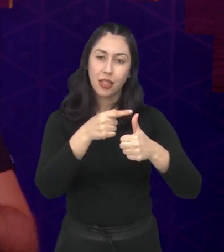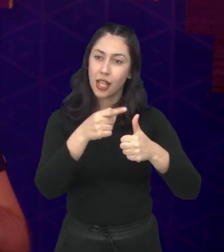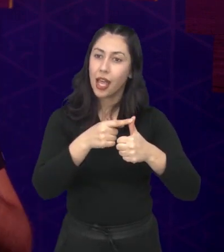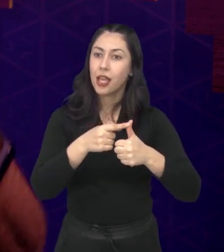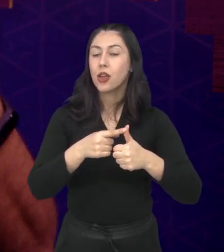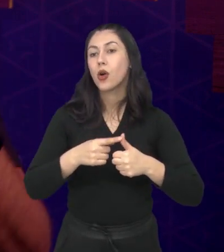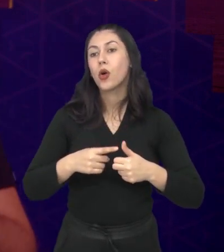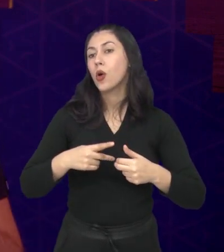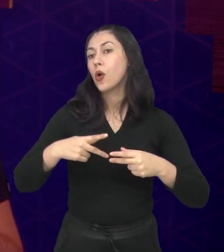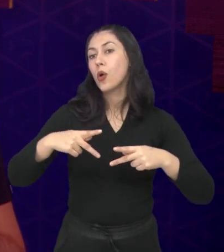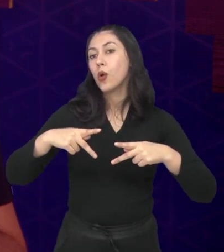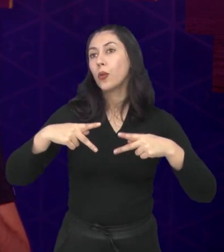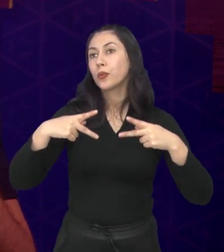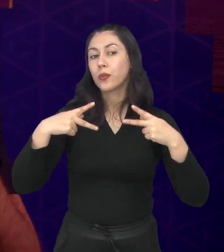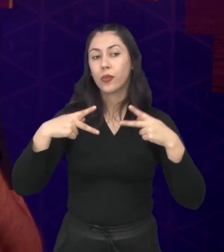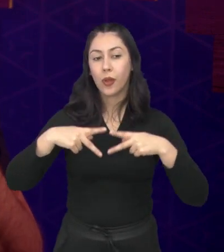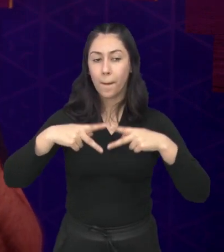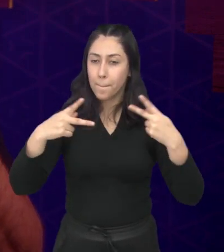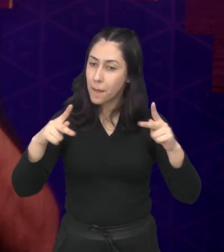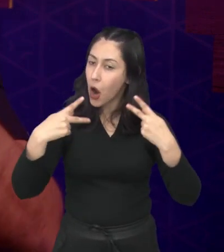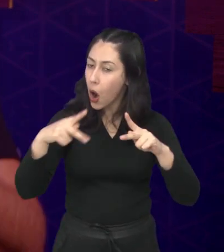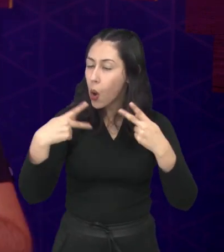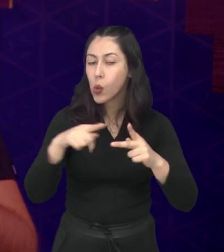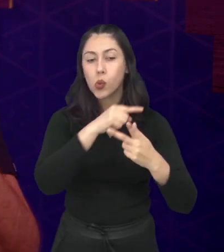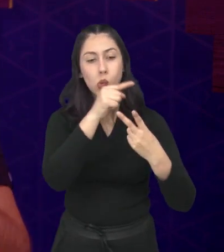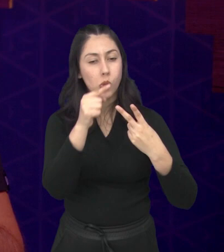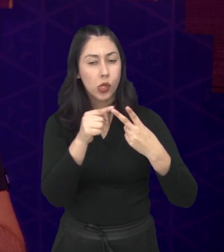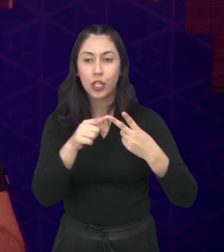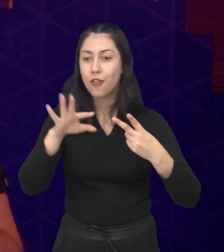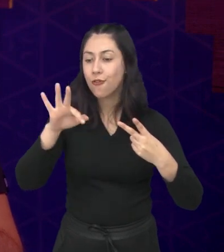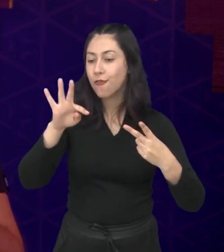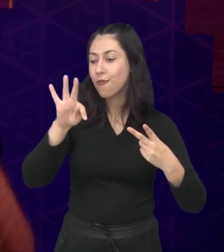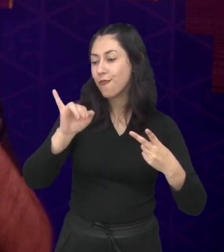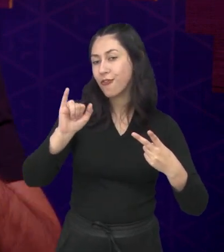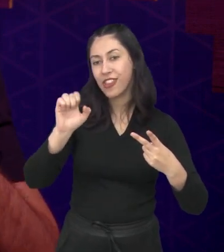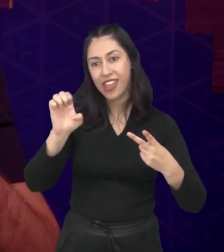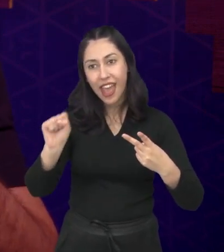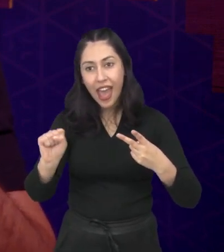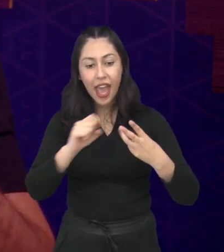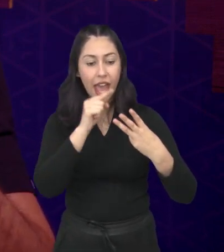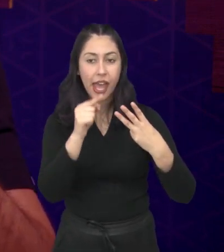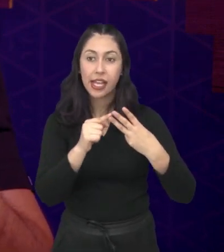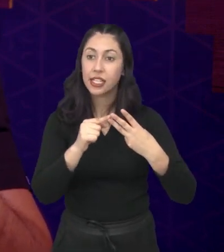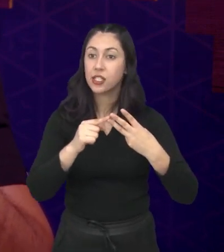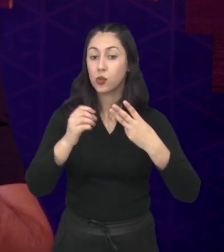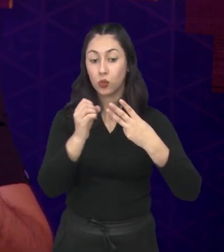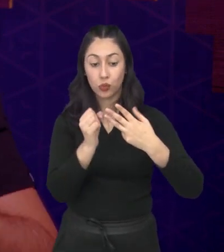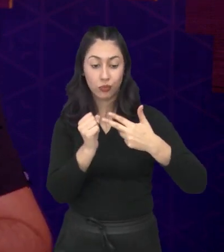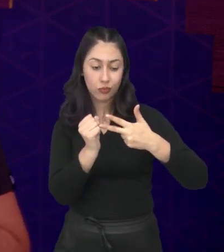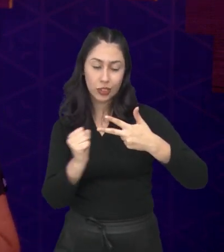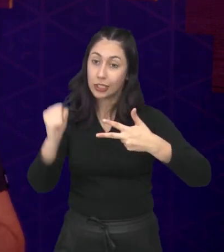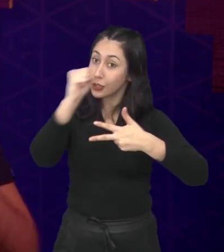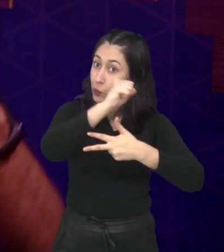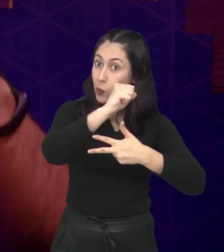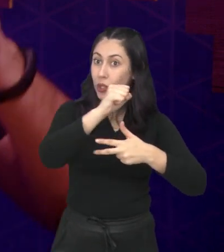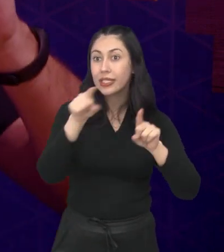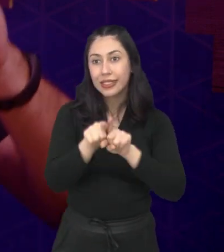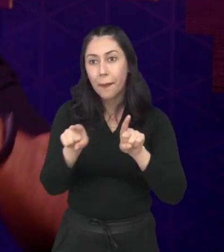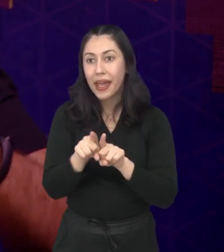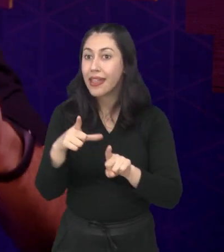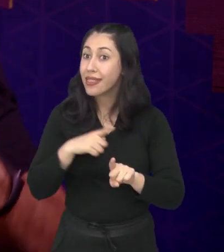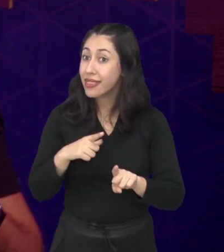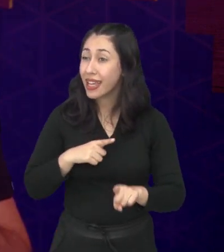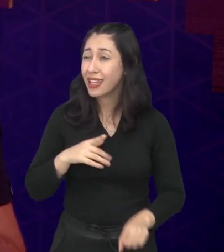tem o FIES, tem o SISU, e tem muitas faculdades EAD hoje em dia, né? Que tem um